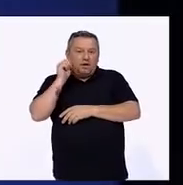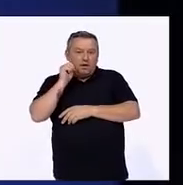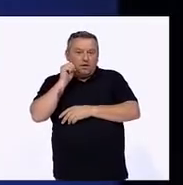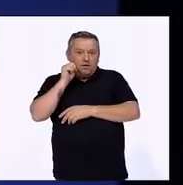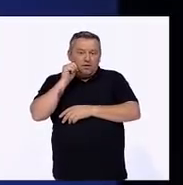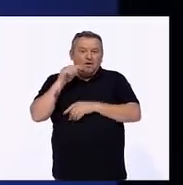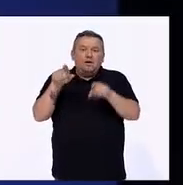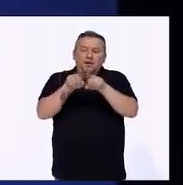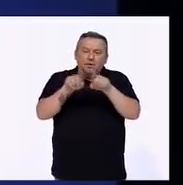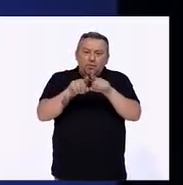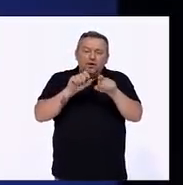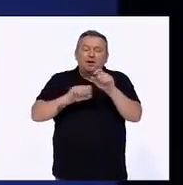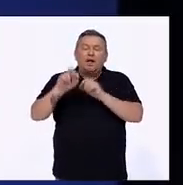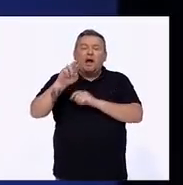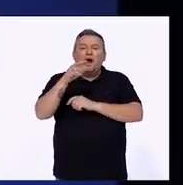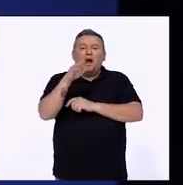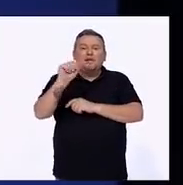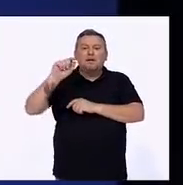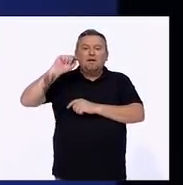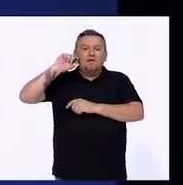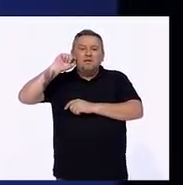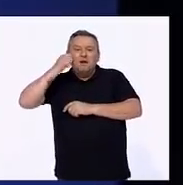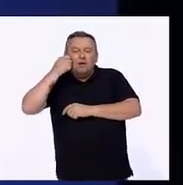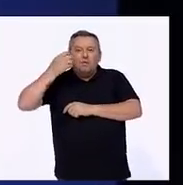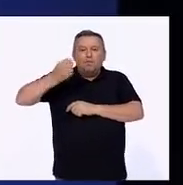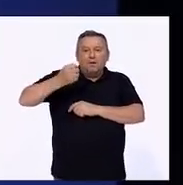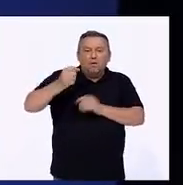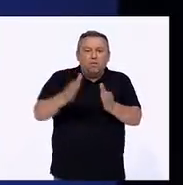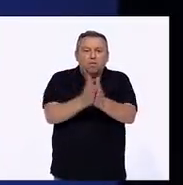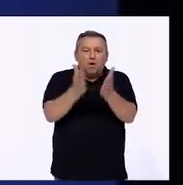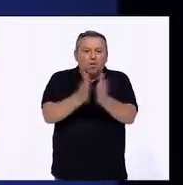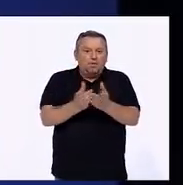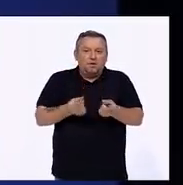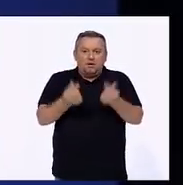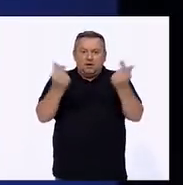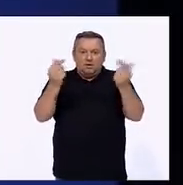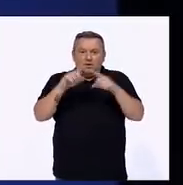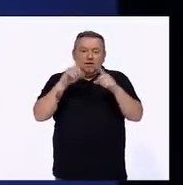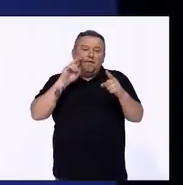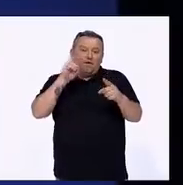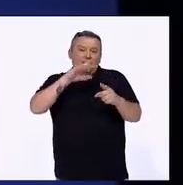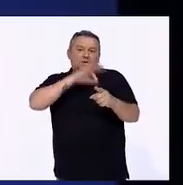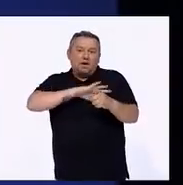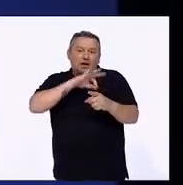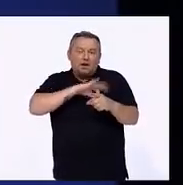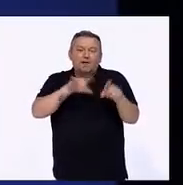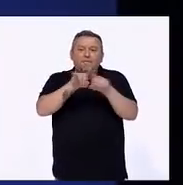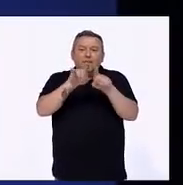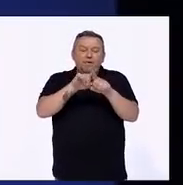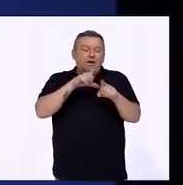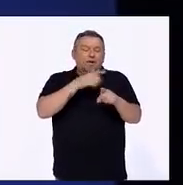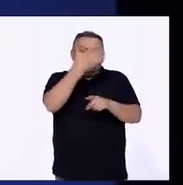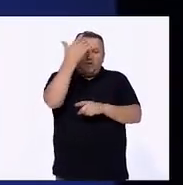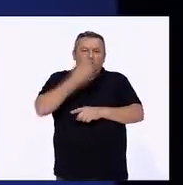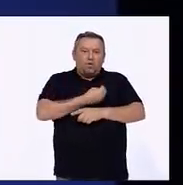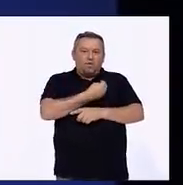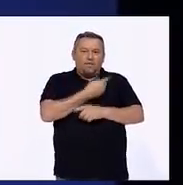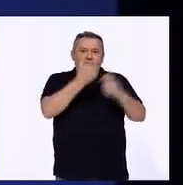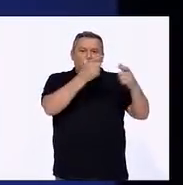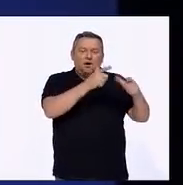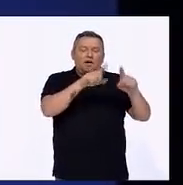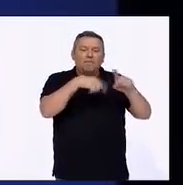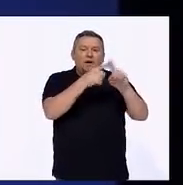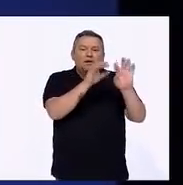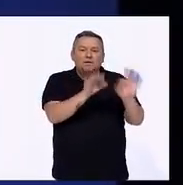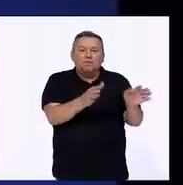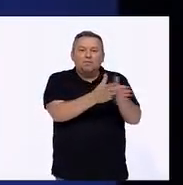homens, e a partir da questão de raça, os negros e negras são mais pobres que os brancos, recebem menos salário, vivem em regiões mais pobres da cidade. Então,